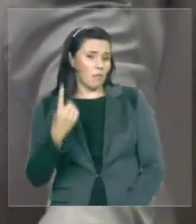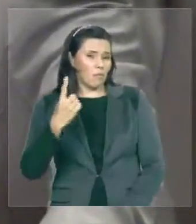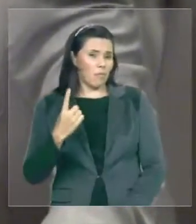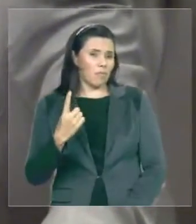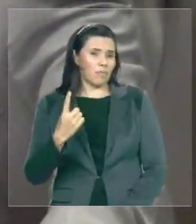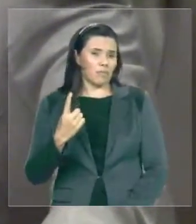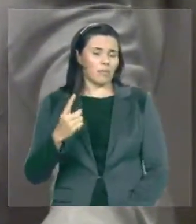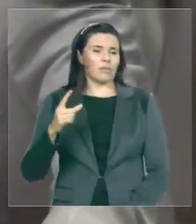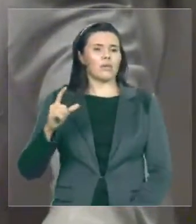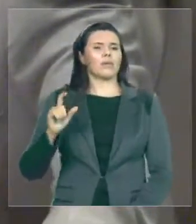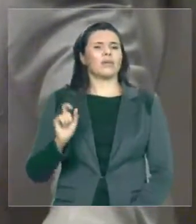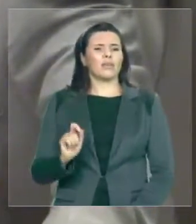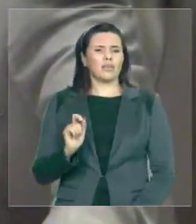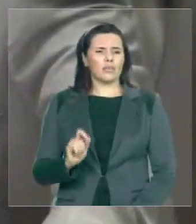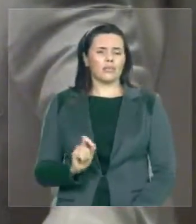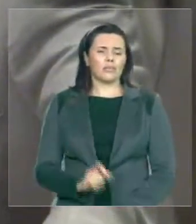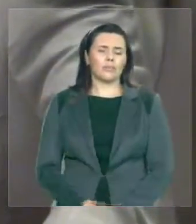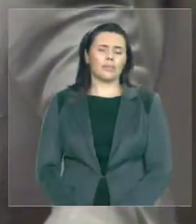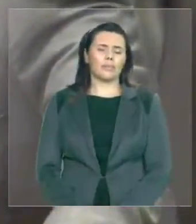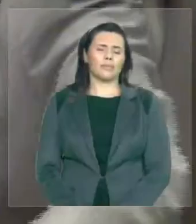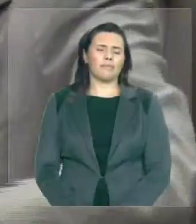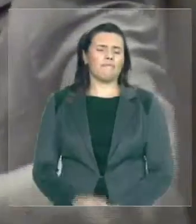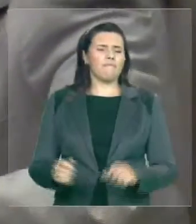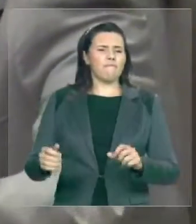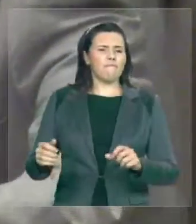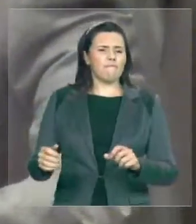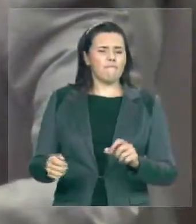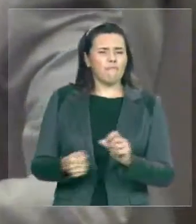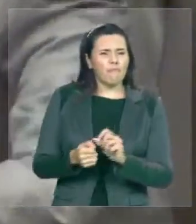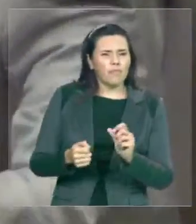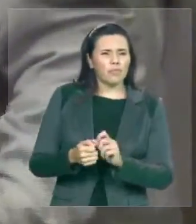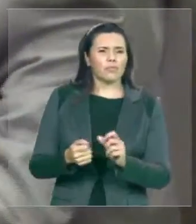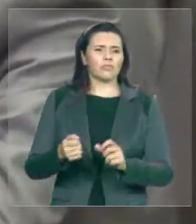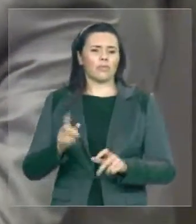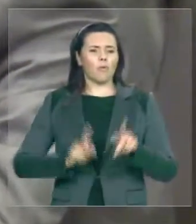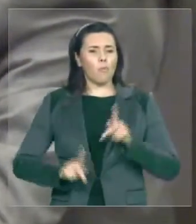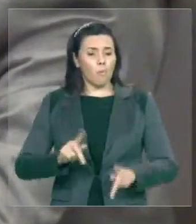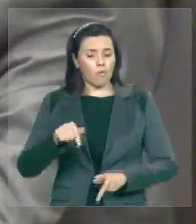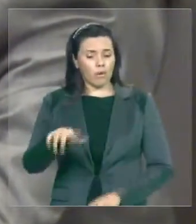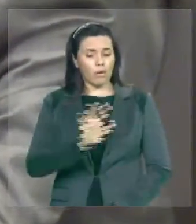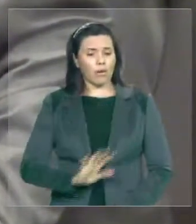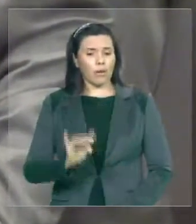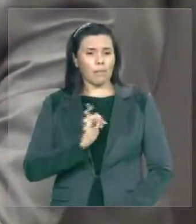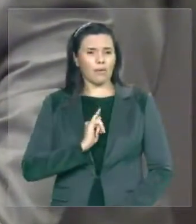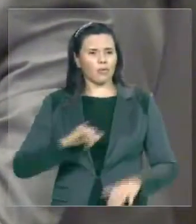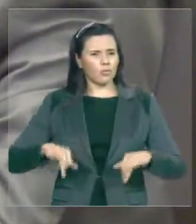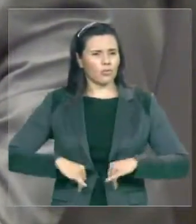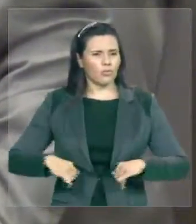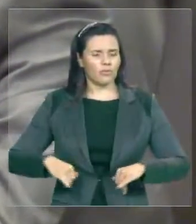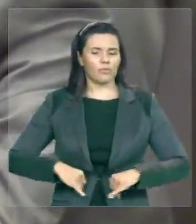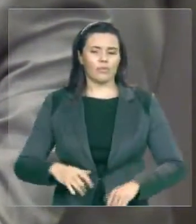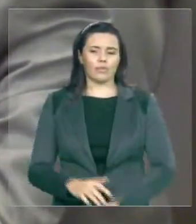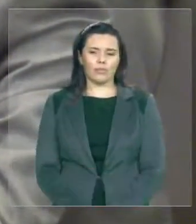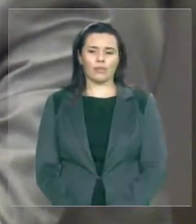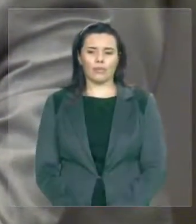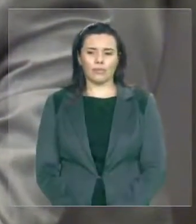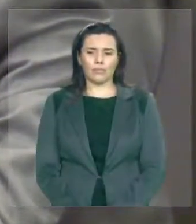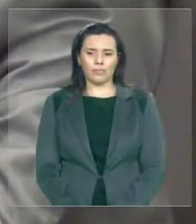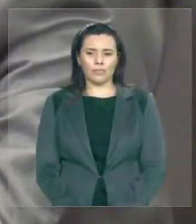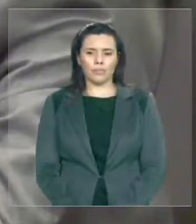o povo imperatrizense, e depois de muitas tentativas, essa empresa conseguiu,